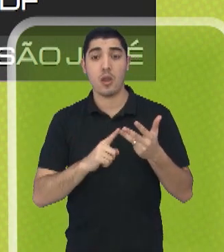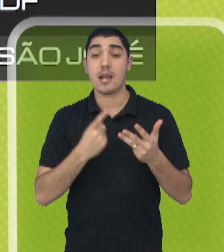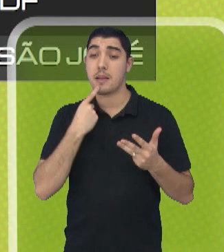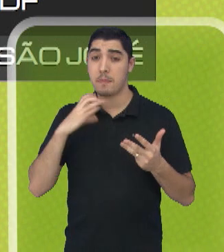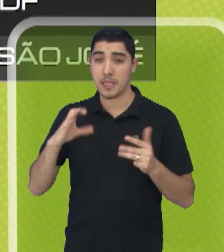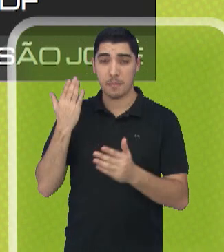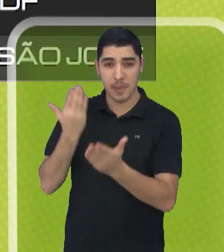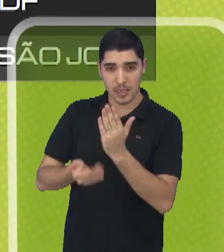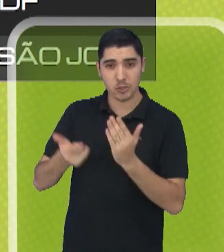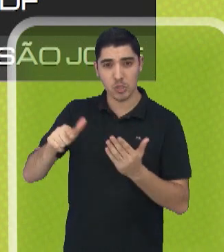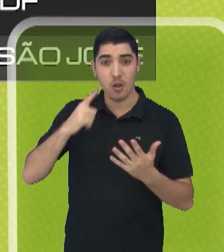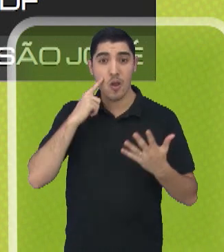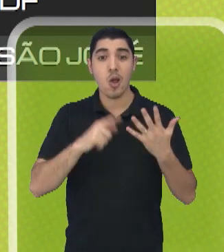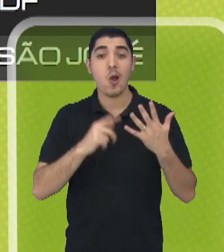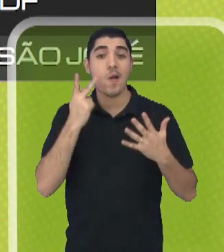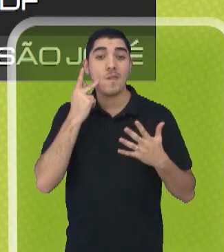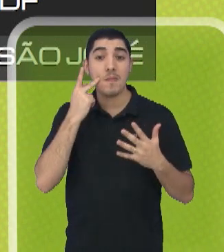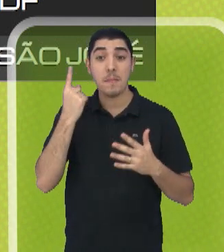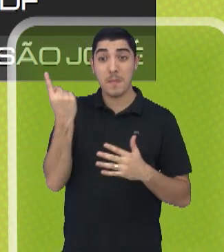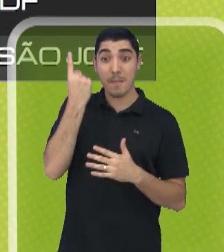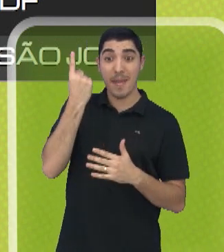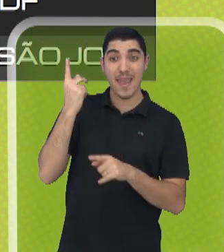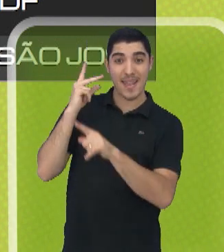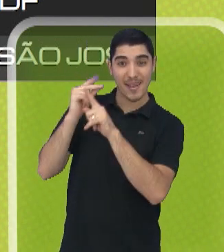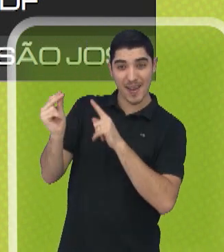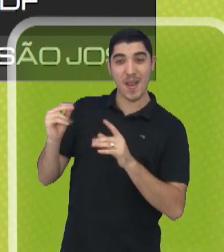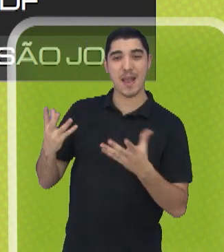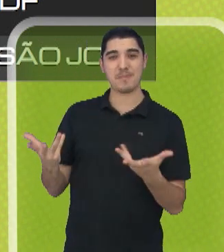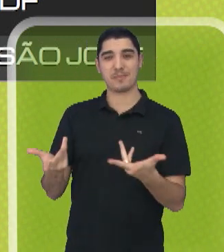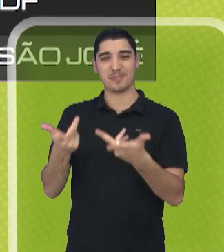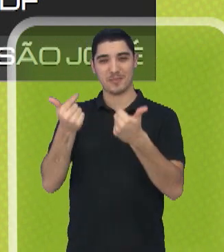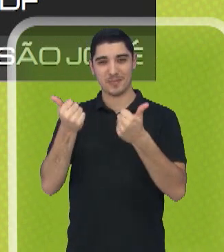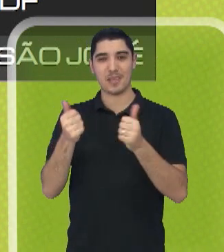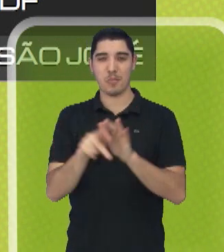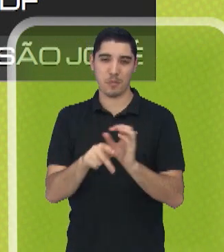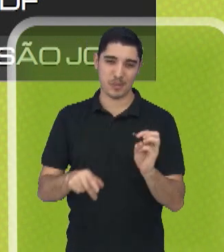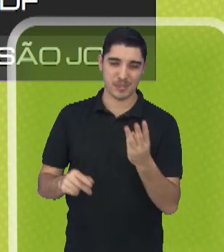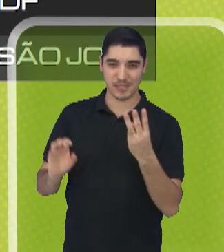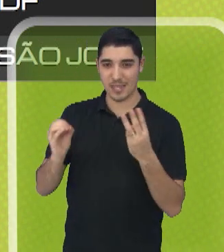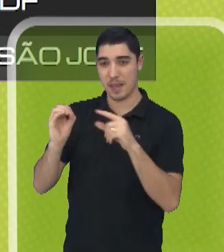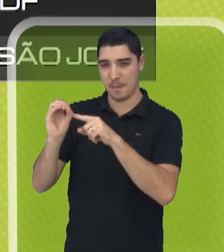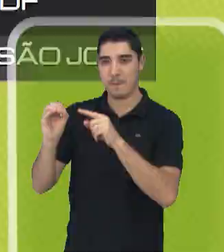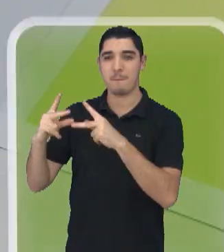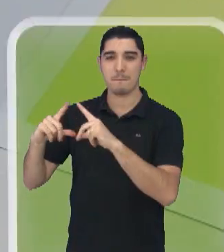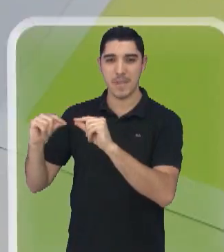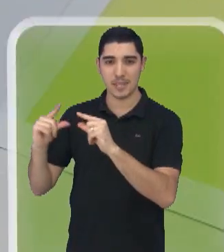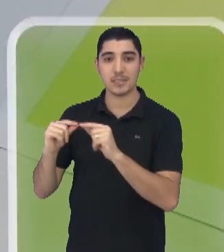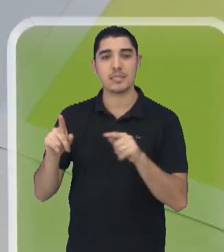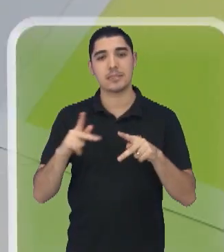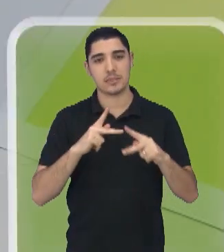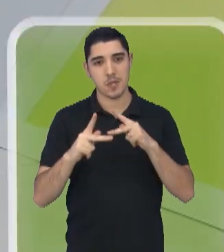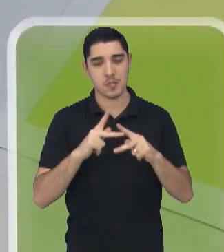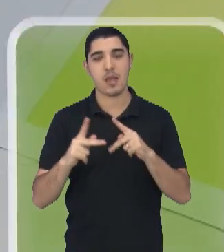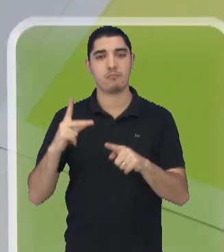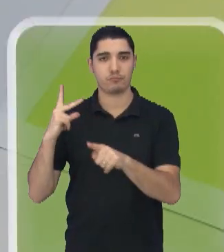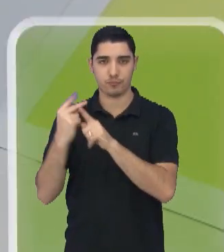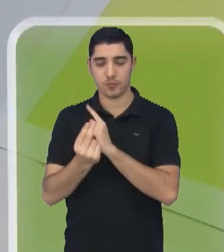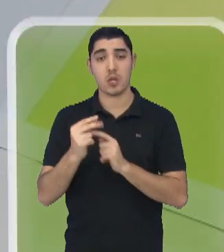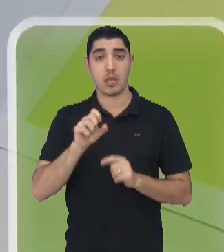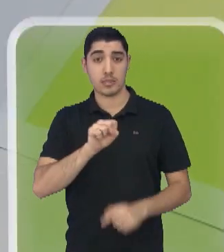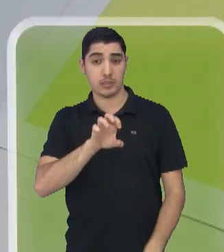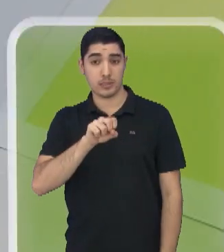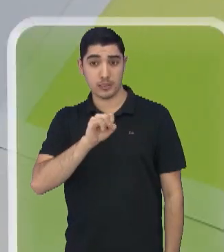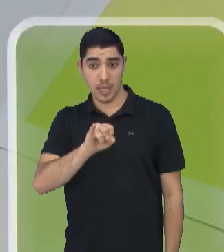Rede Cuca, olha o Cuca, ganhou a primeira, hein, Rede Cuca, que beleza! 3-0 para cima do Brasília e a vitória do São José para cima do SESI, jogo